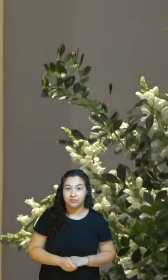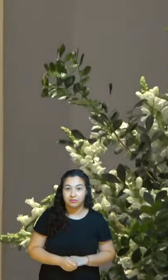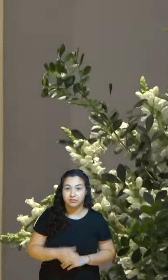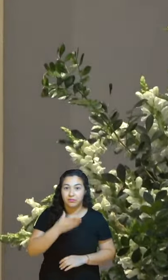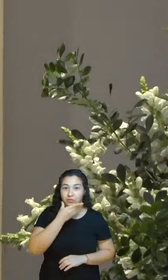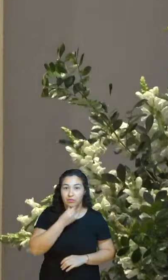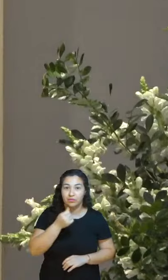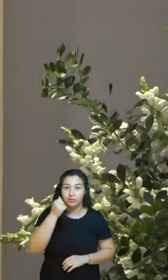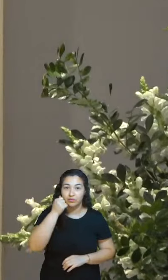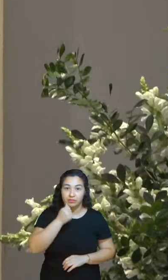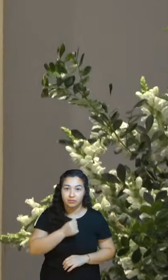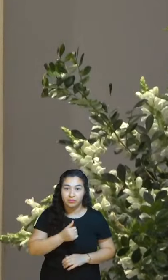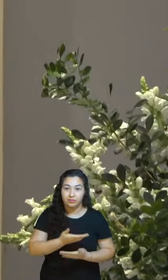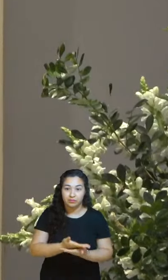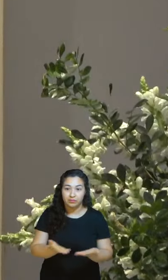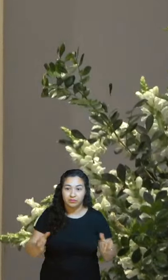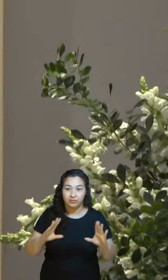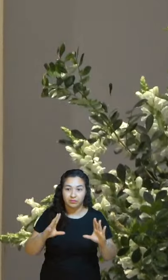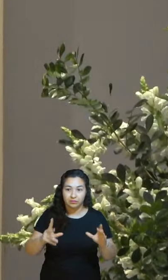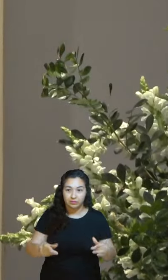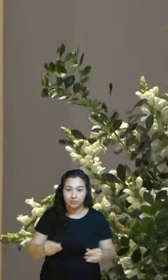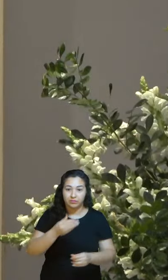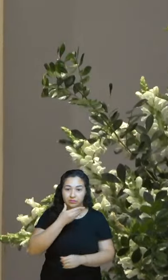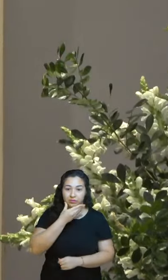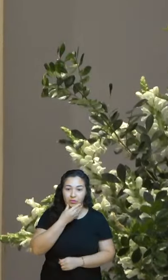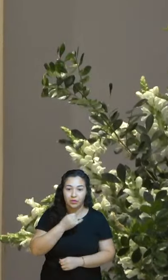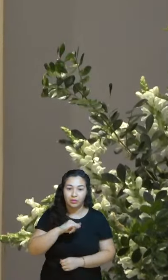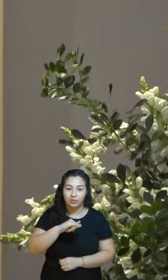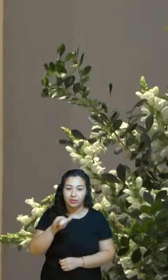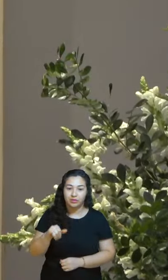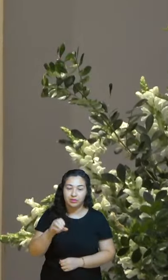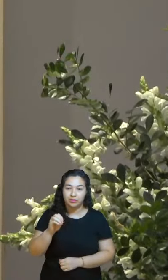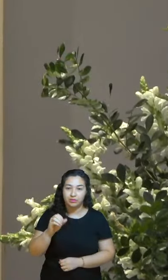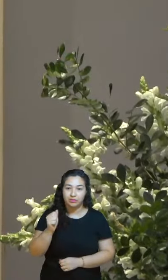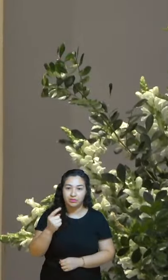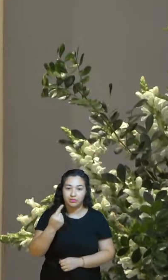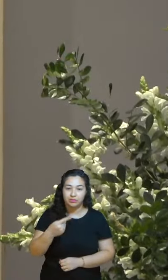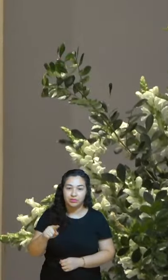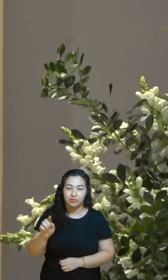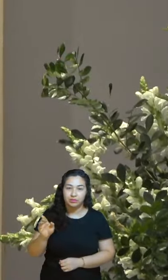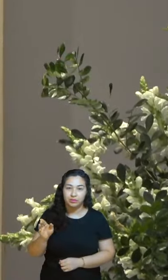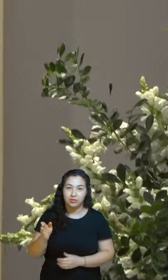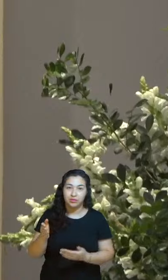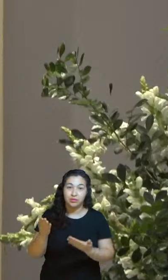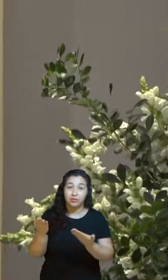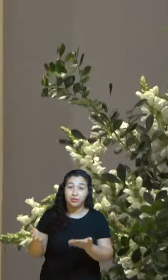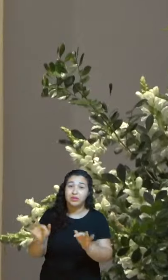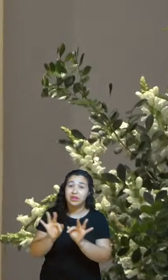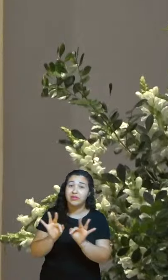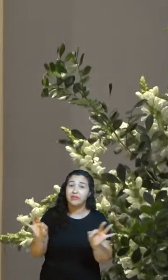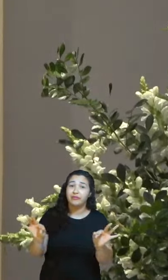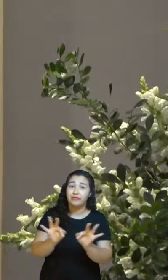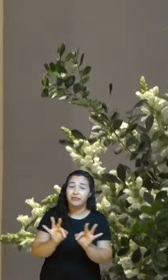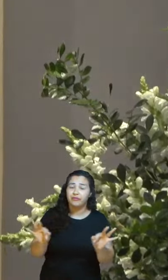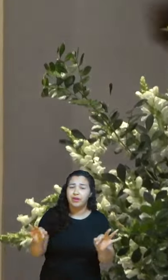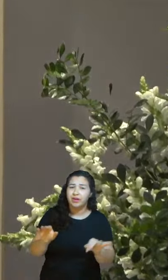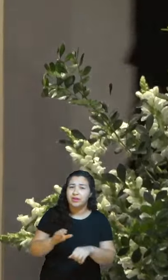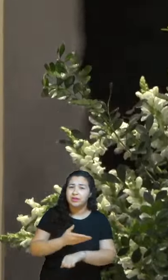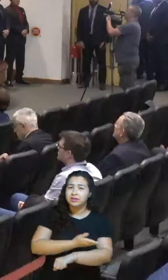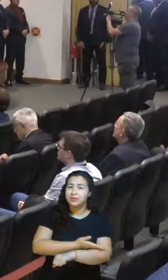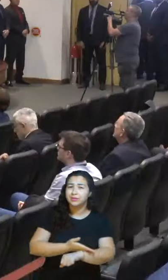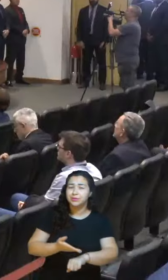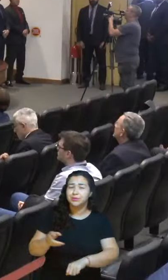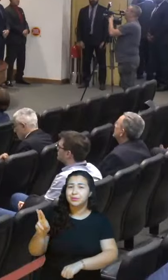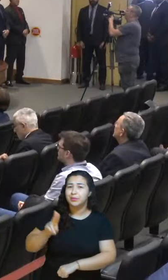Desembargador João Henrique blaz a frase que vossa excelência costuma